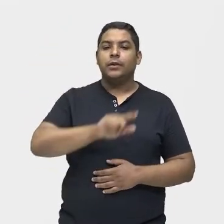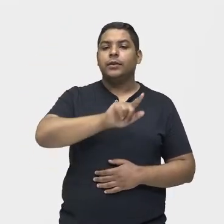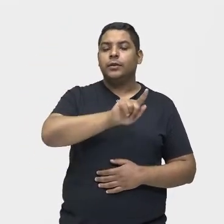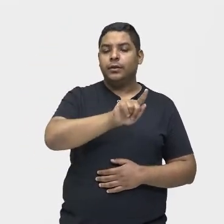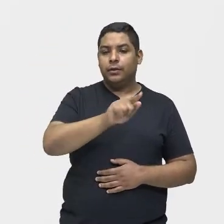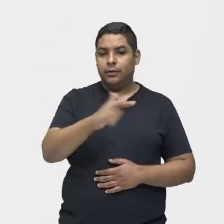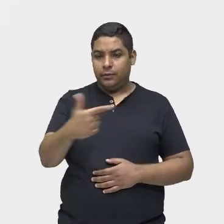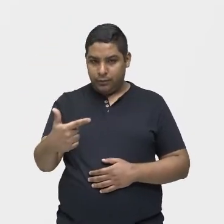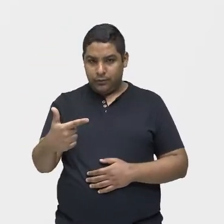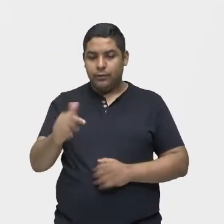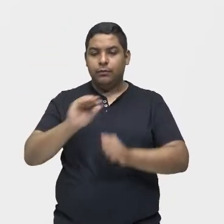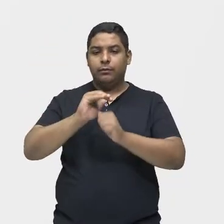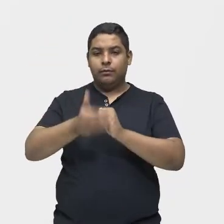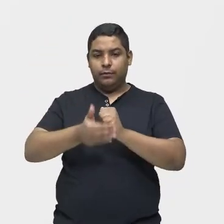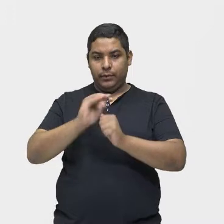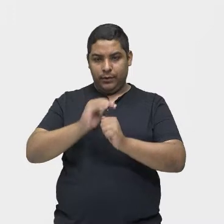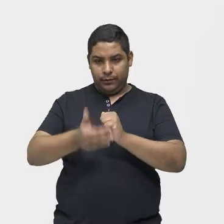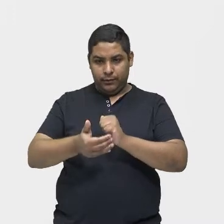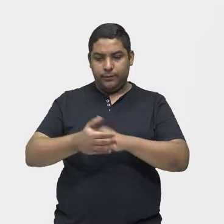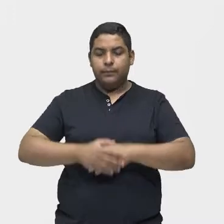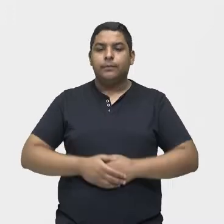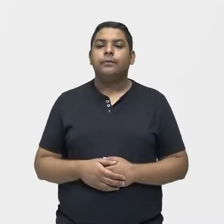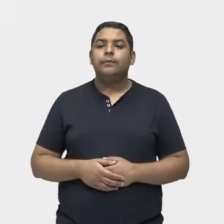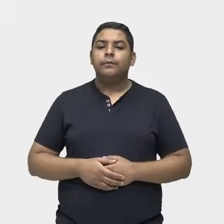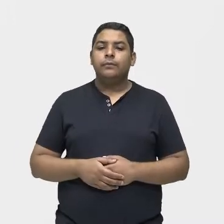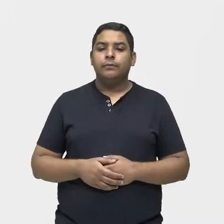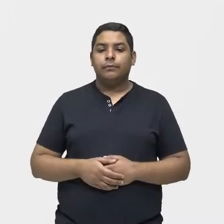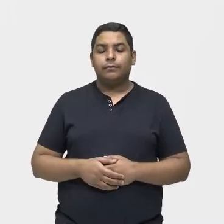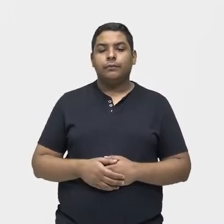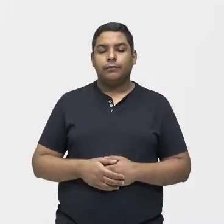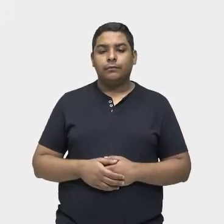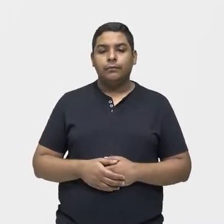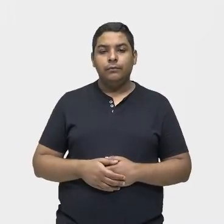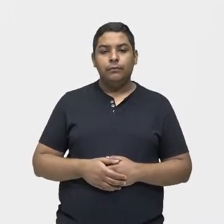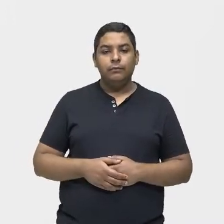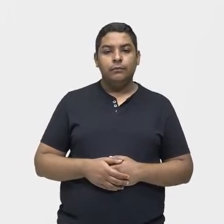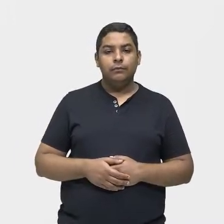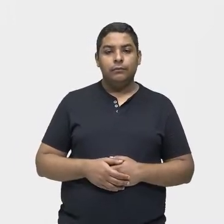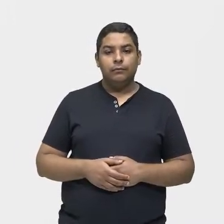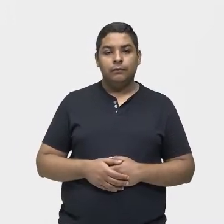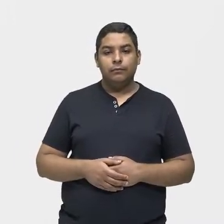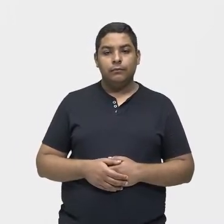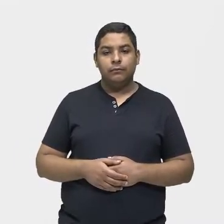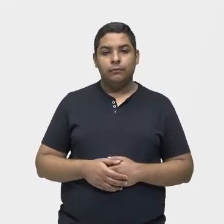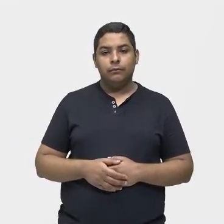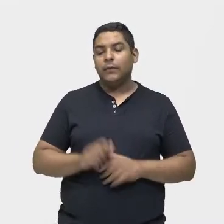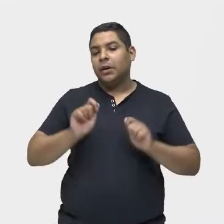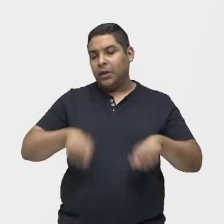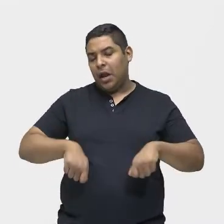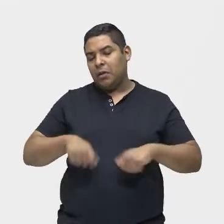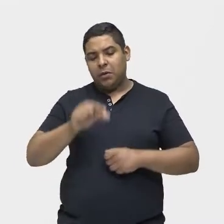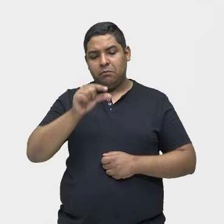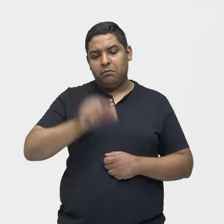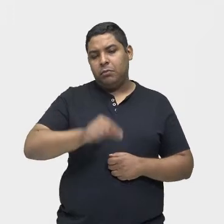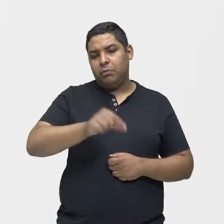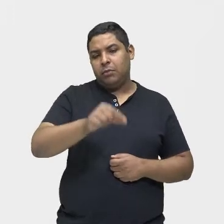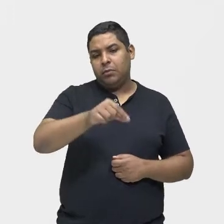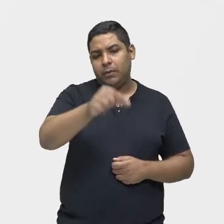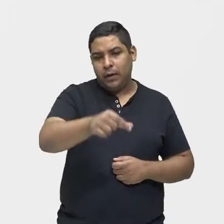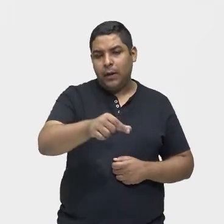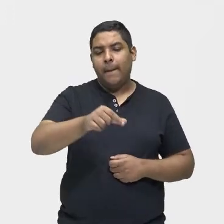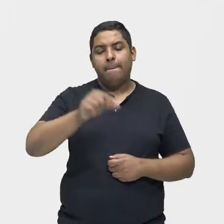Então, a rainha que está na casa A1, ela pode se mover para quantas casas ela quiser, em qualquer